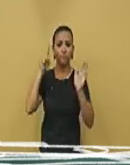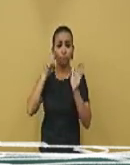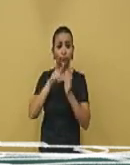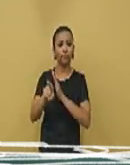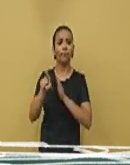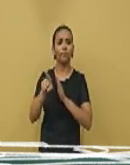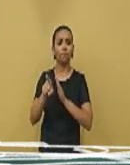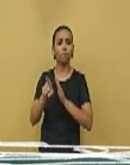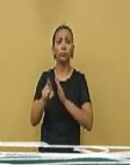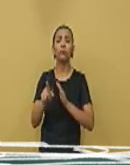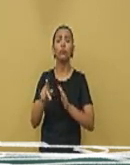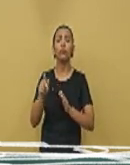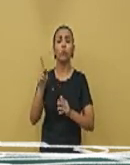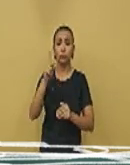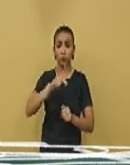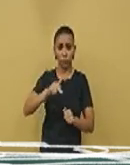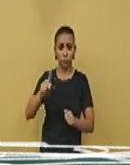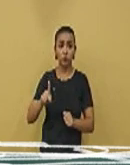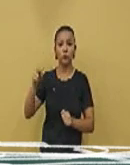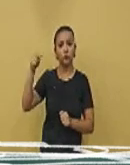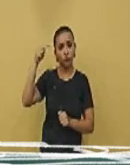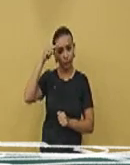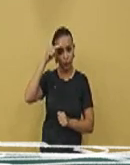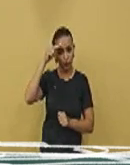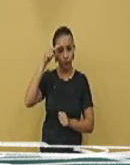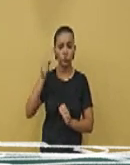pergunta para o professor Joelson.